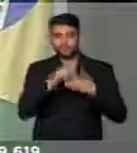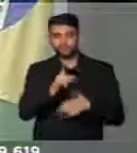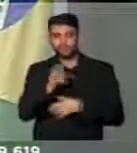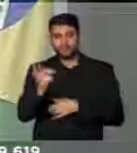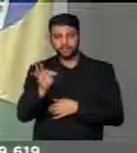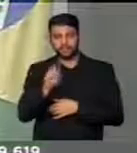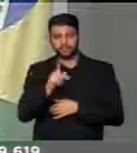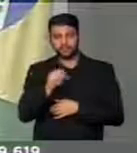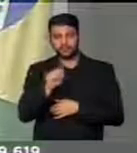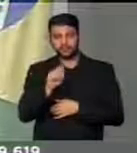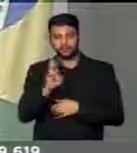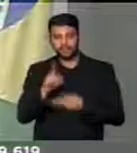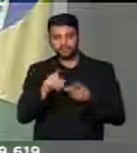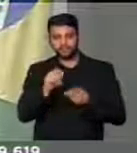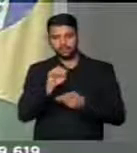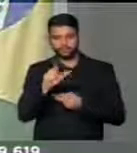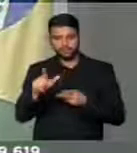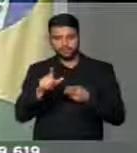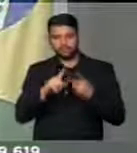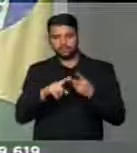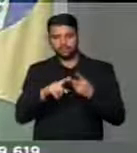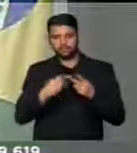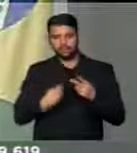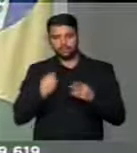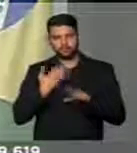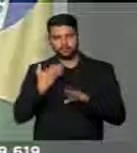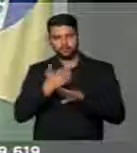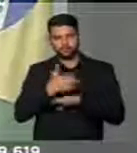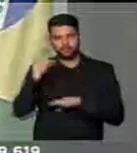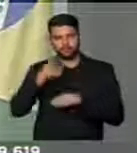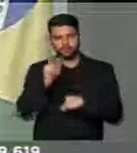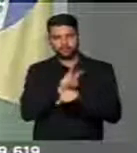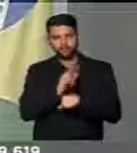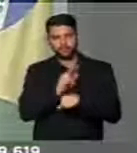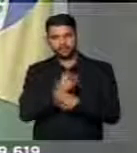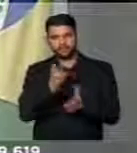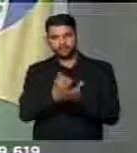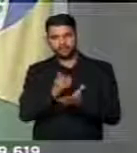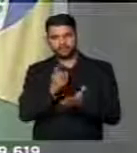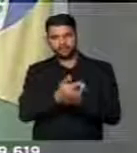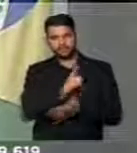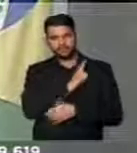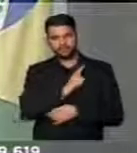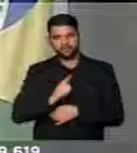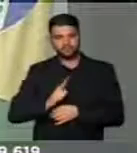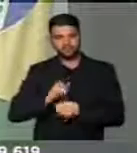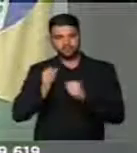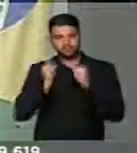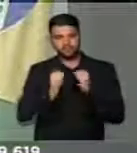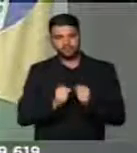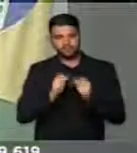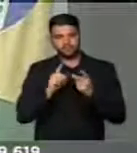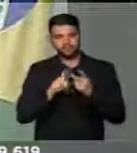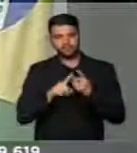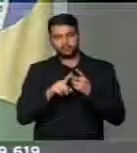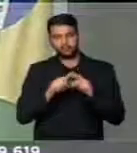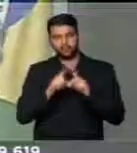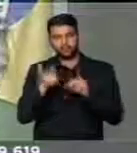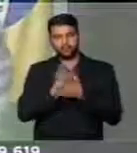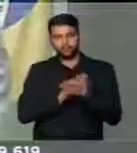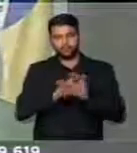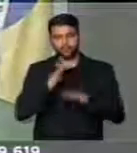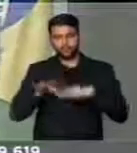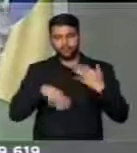PT, do PCdoB, do PSOL ocupam a tribuna defendendo a permanência desse governo no poder, mas não